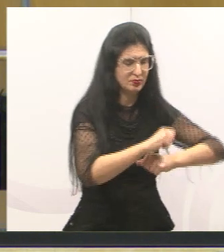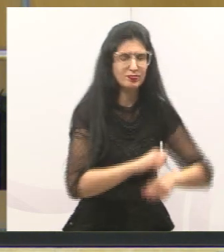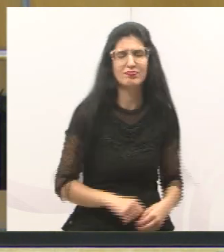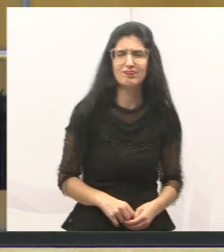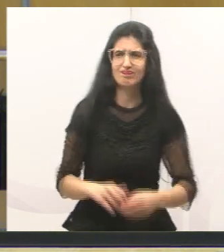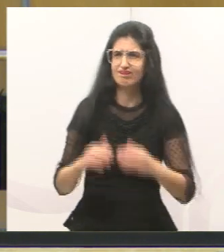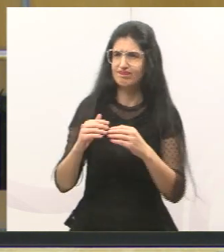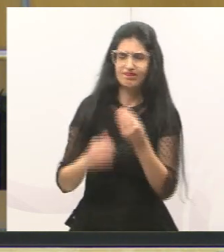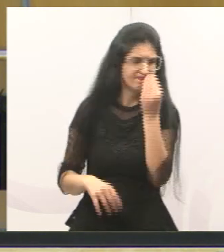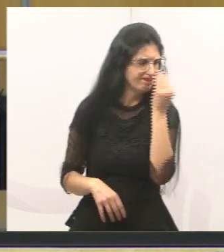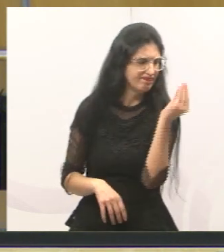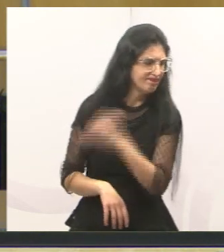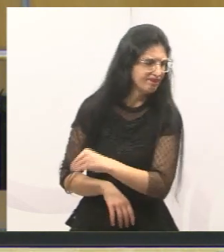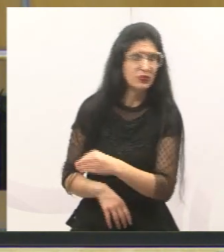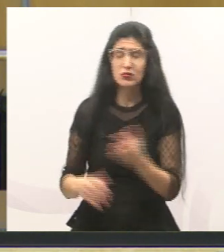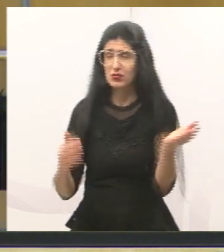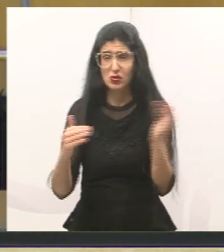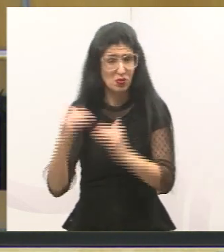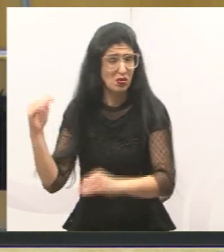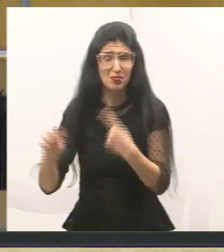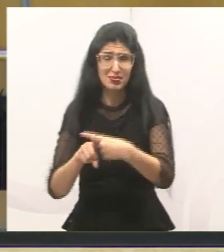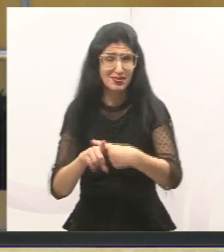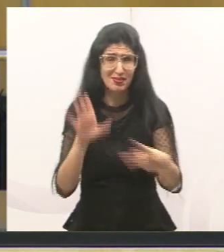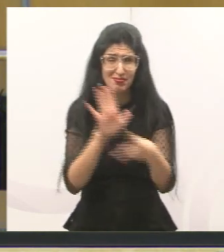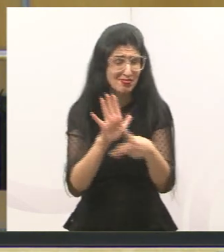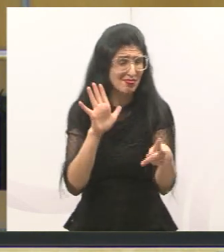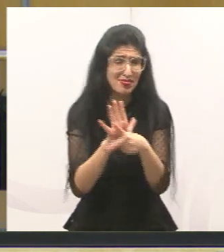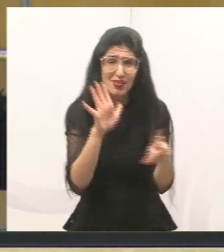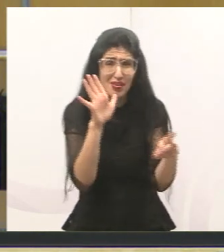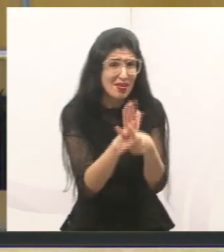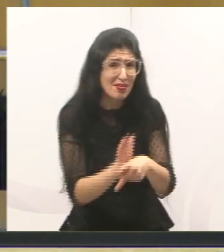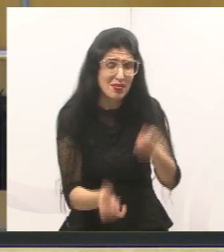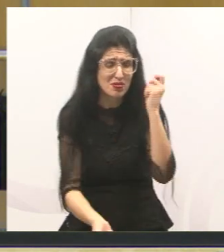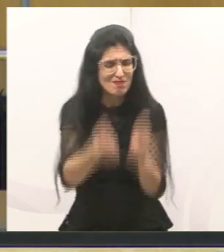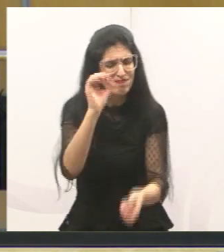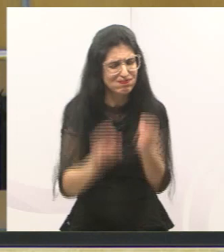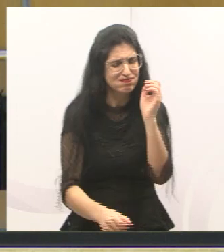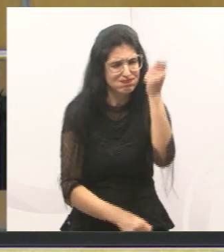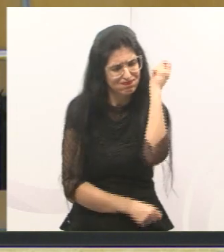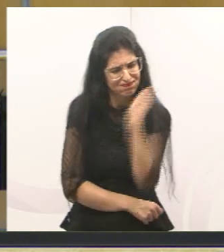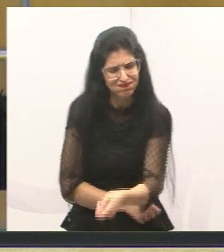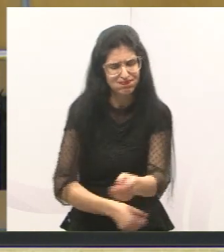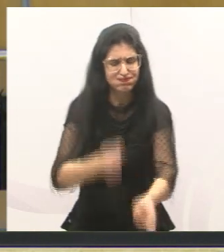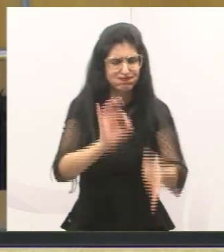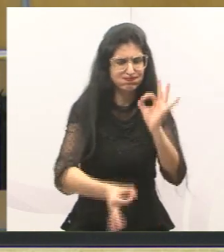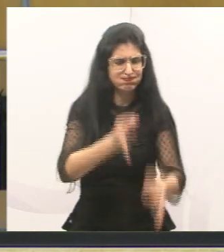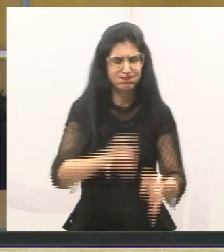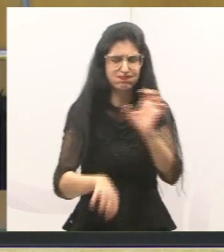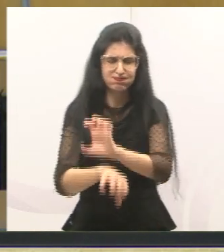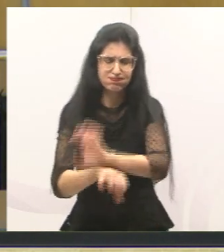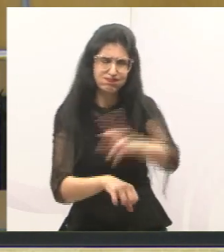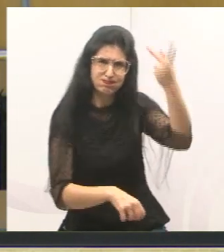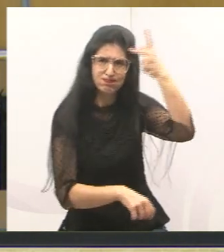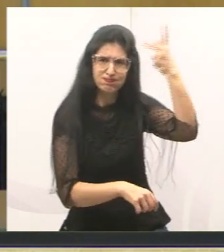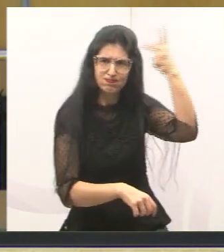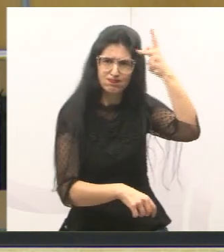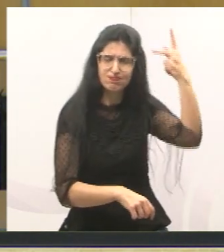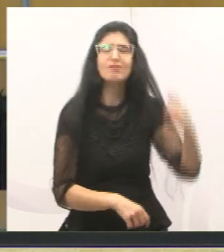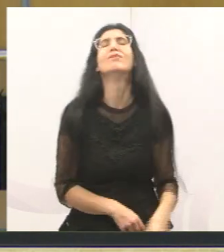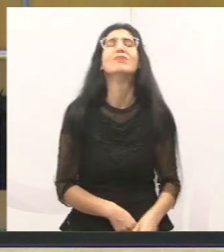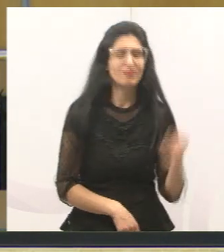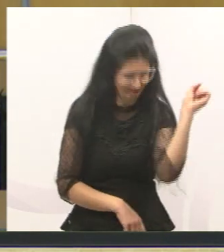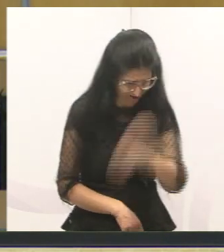rejeição, uma vez que o próprio Tribunal de Contas do Estado de São Paulo apresenta quadro técnico especializado para essa avaliação,